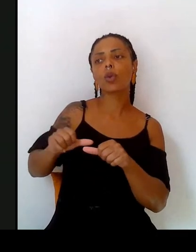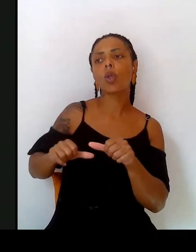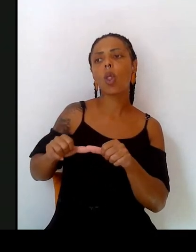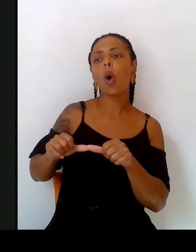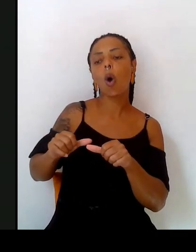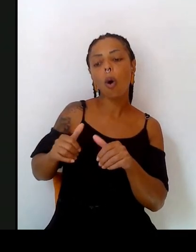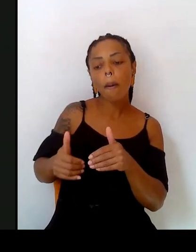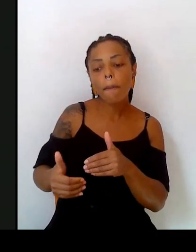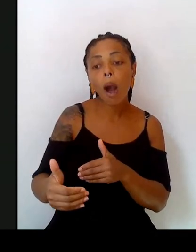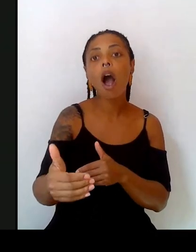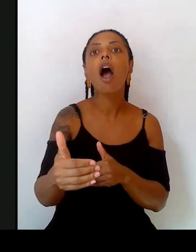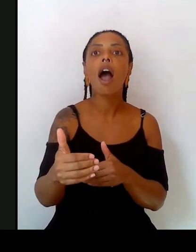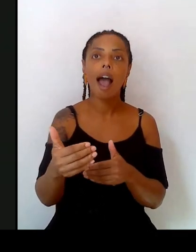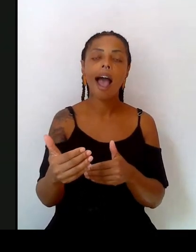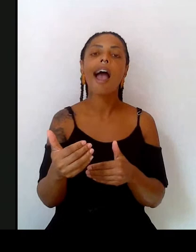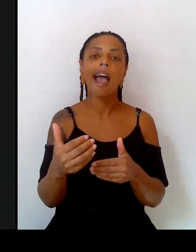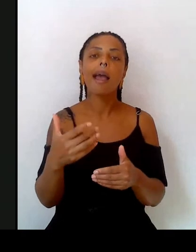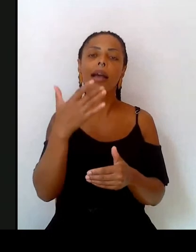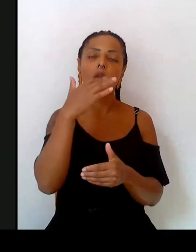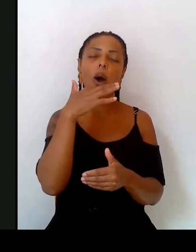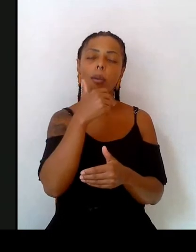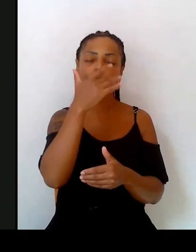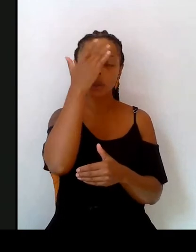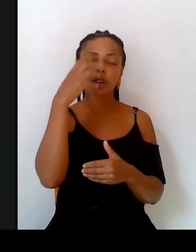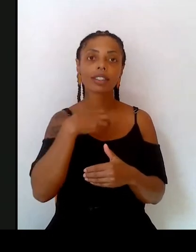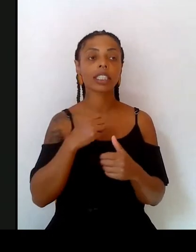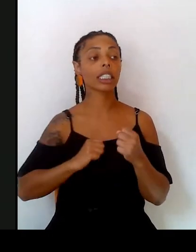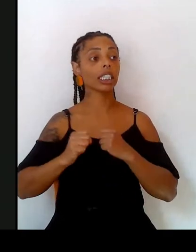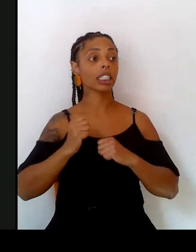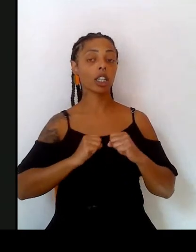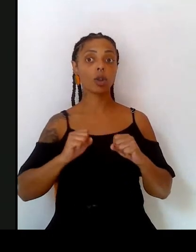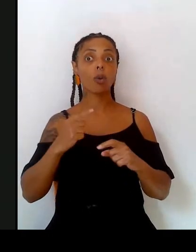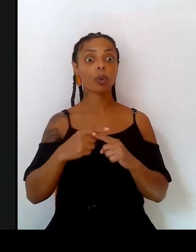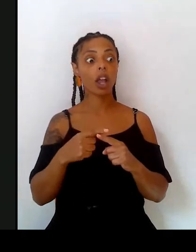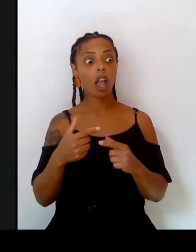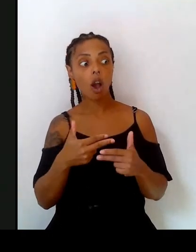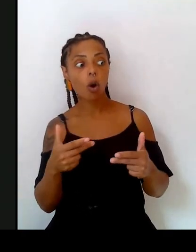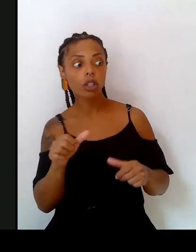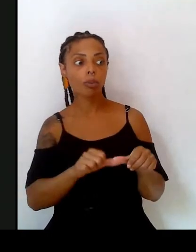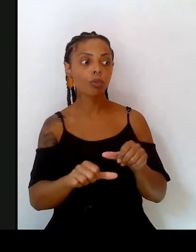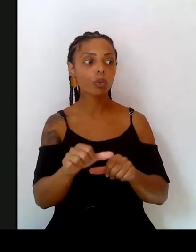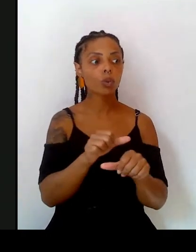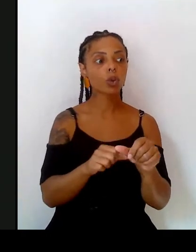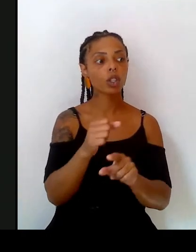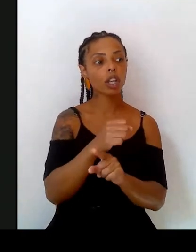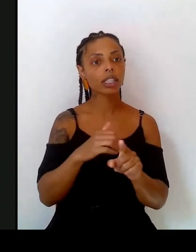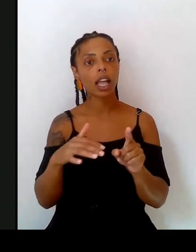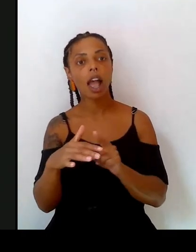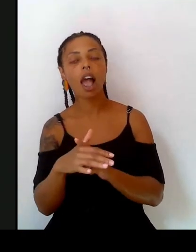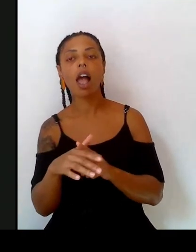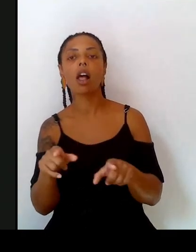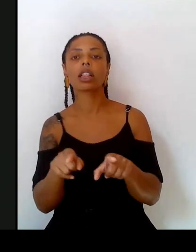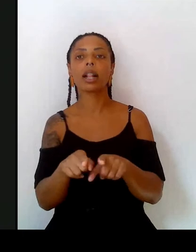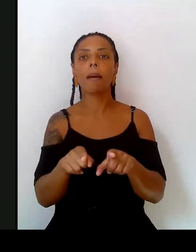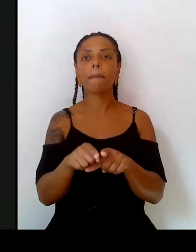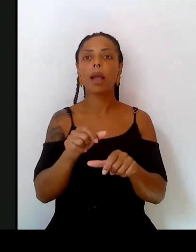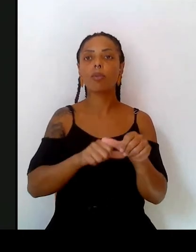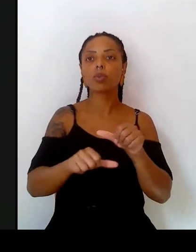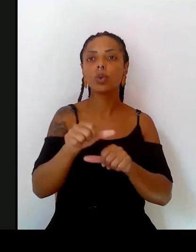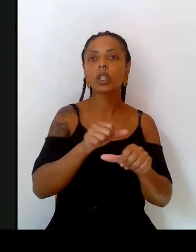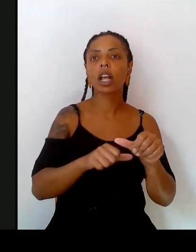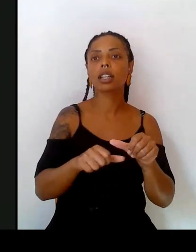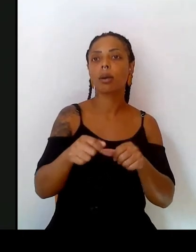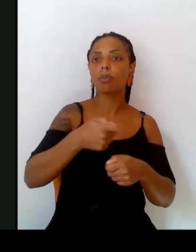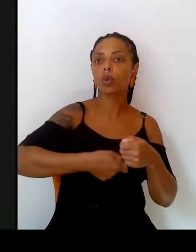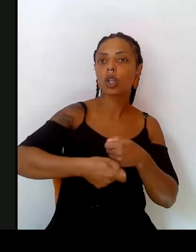ansiedade então ansiedade em relação às mudanças sociais políticas econômicas e